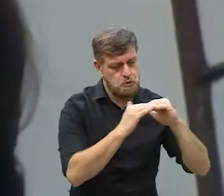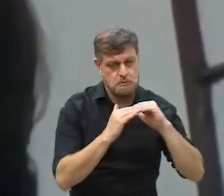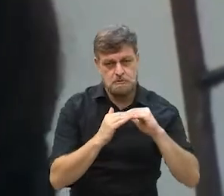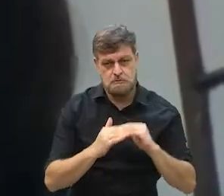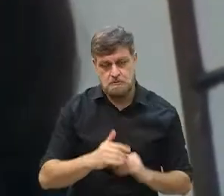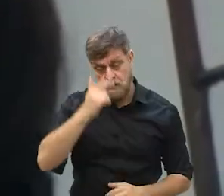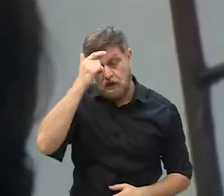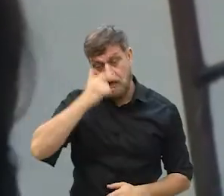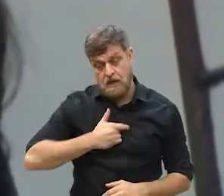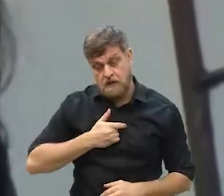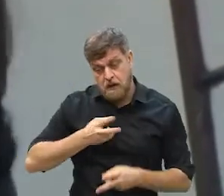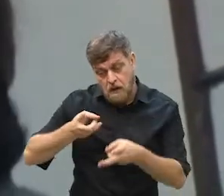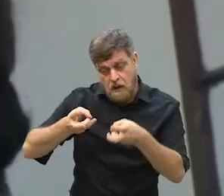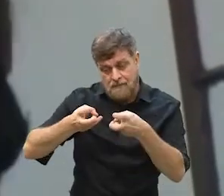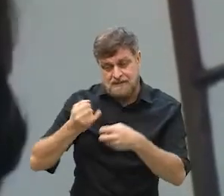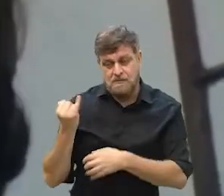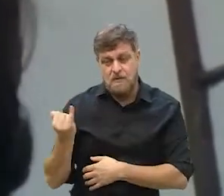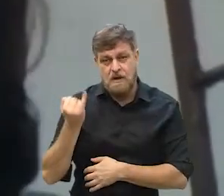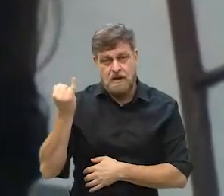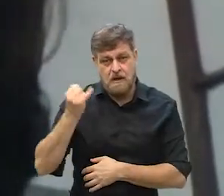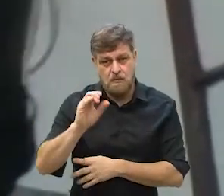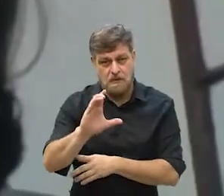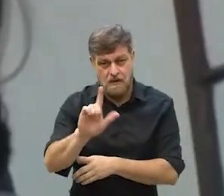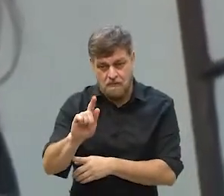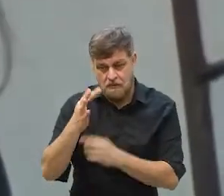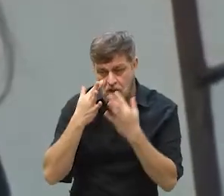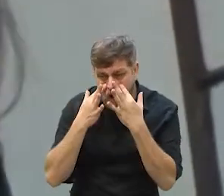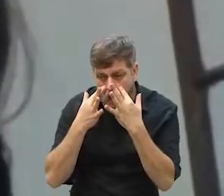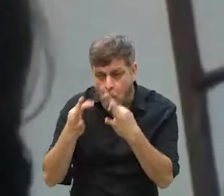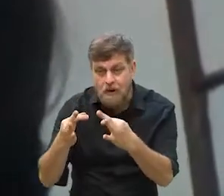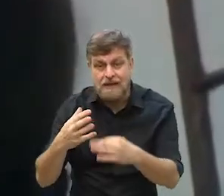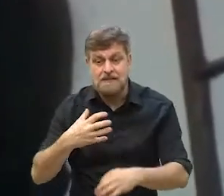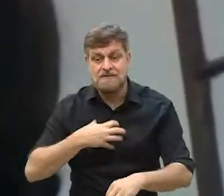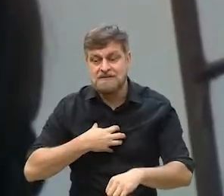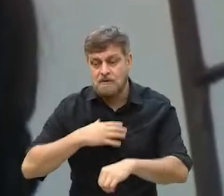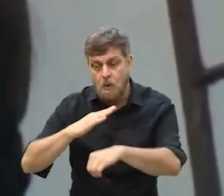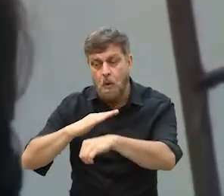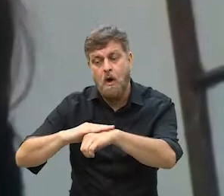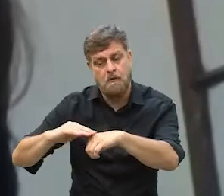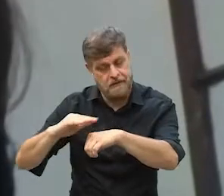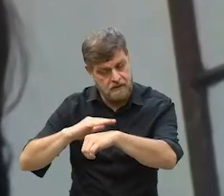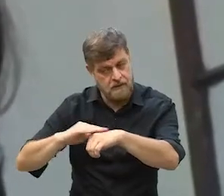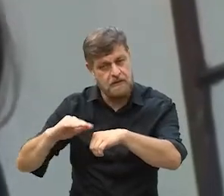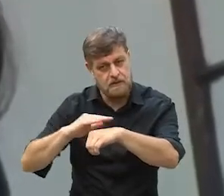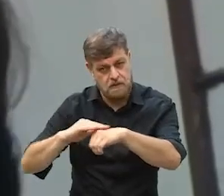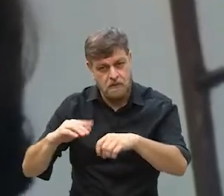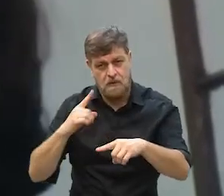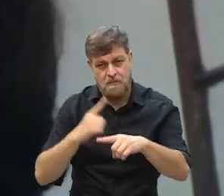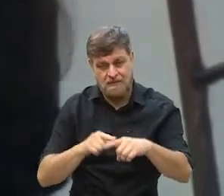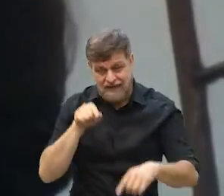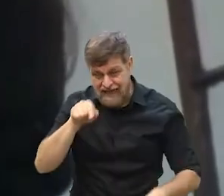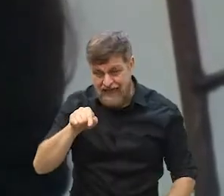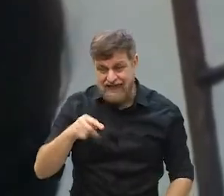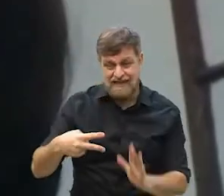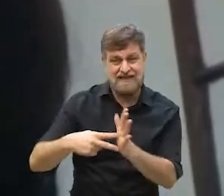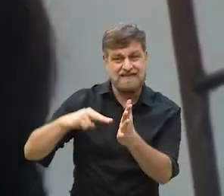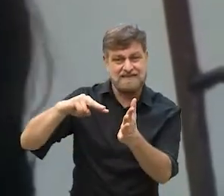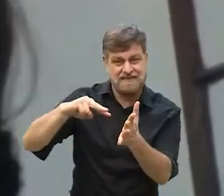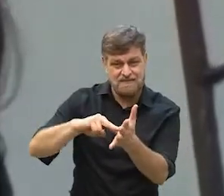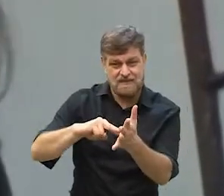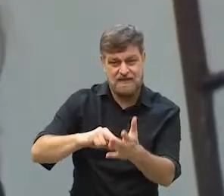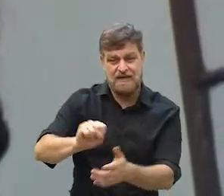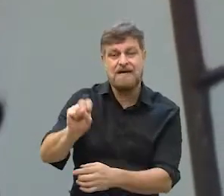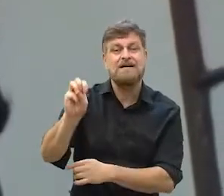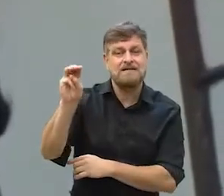eu vejo a importância de olharmos para a região do Campo Grande com muito carinho, né, com muito carinho mesmo, porque ela representa, sim,